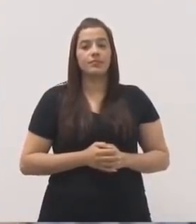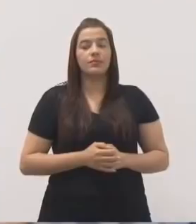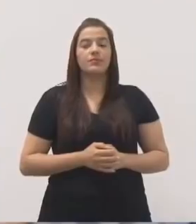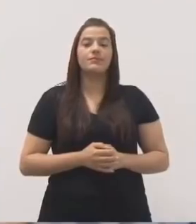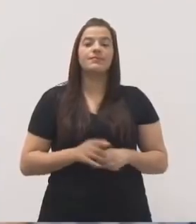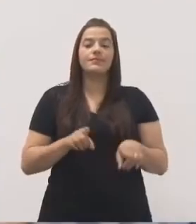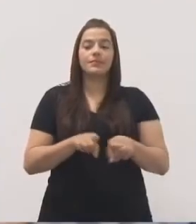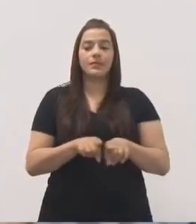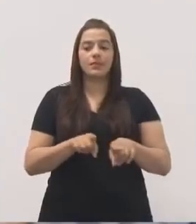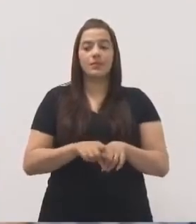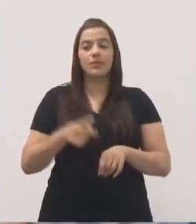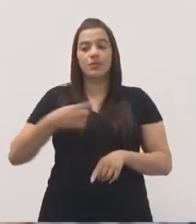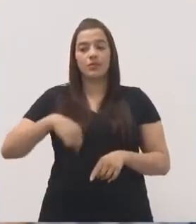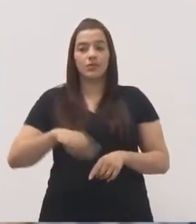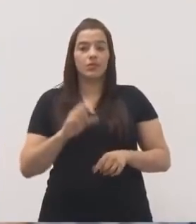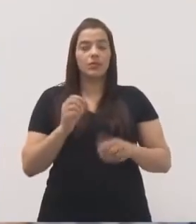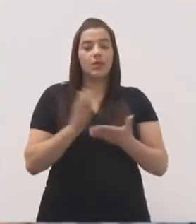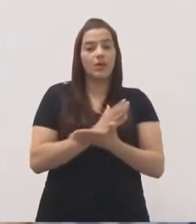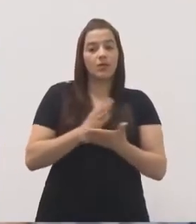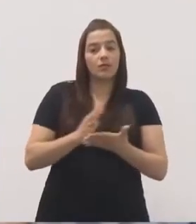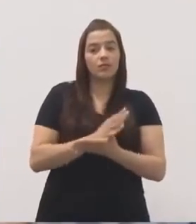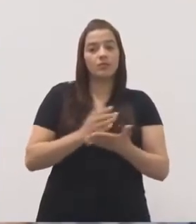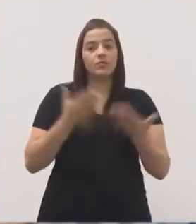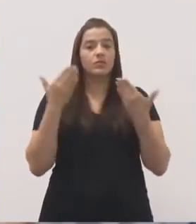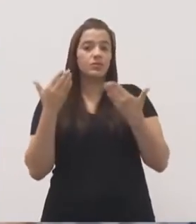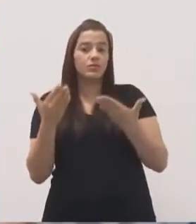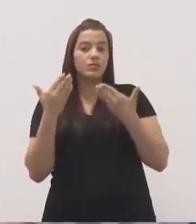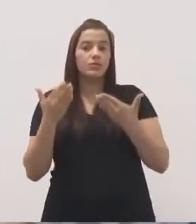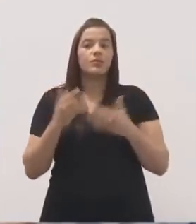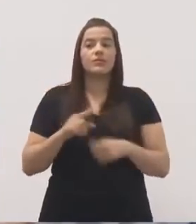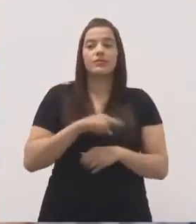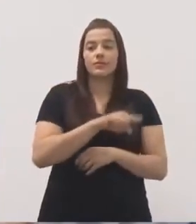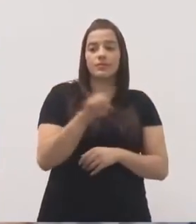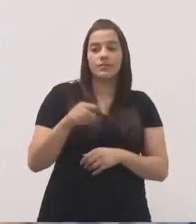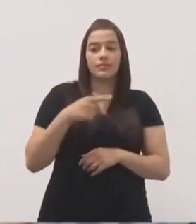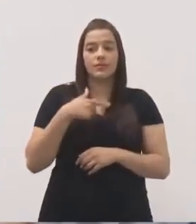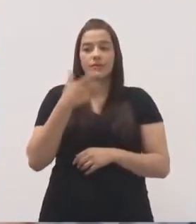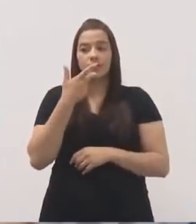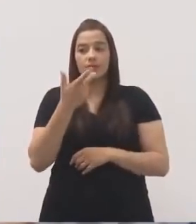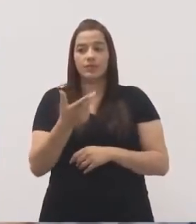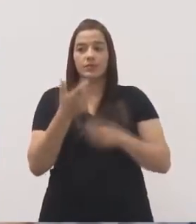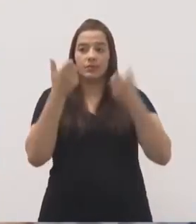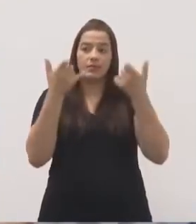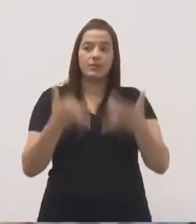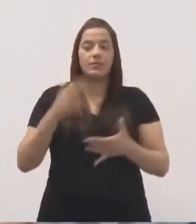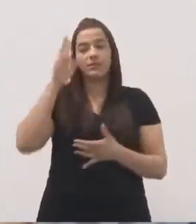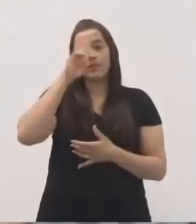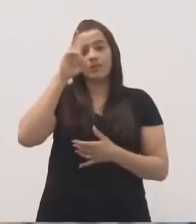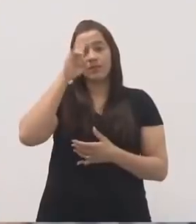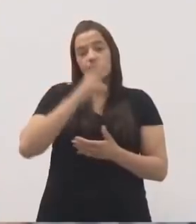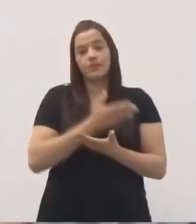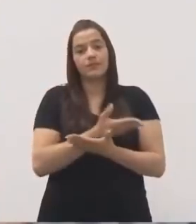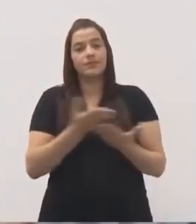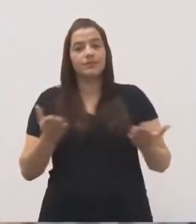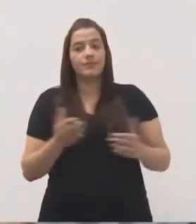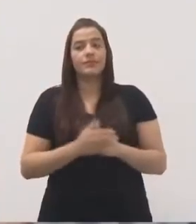acredito que a gente vai aguardar agora algumas dúvidas, né? Acredito que era isso que eu tinha para lembrar vocês aí. Né? Deixar o meu forte abraço a